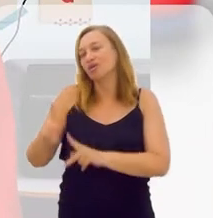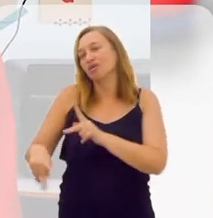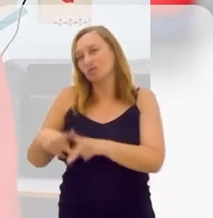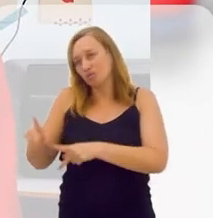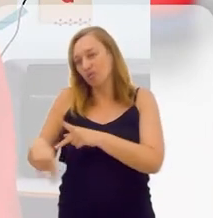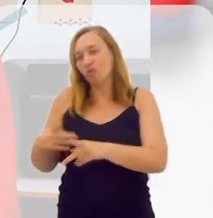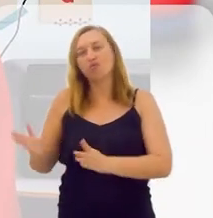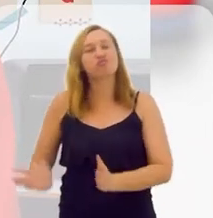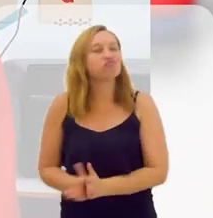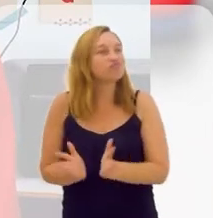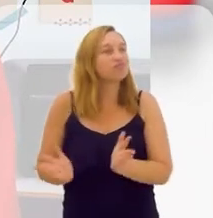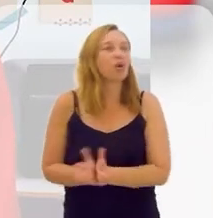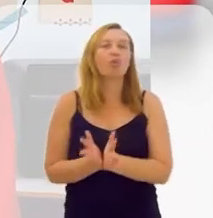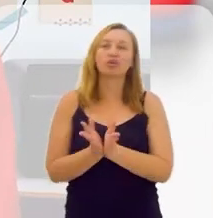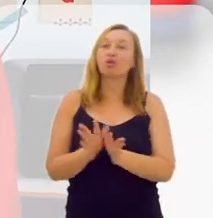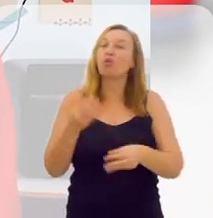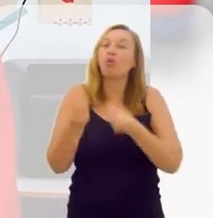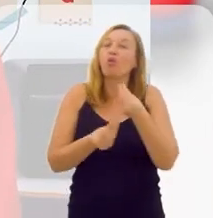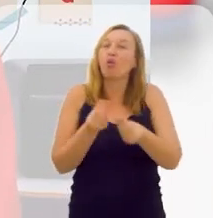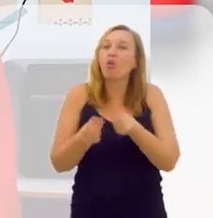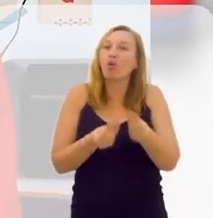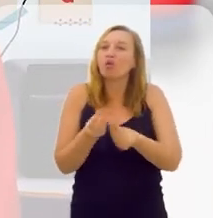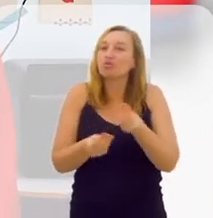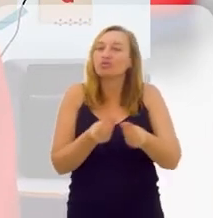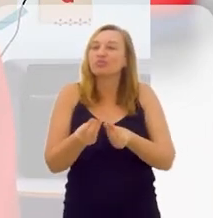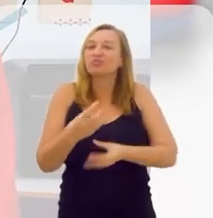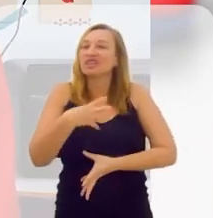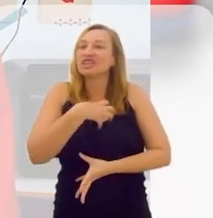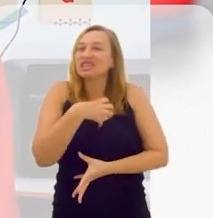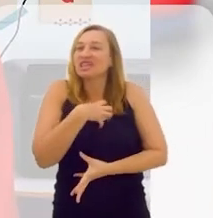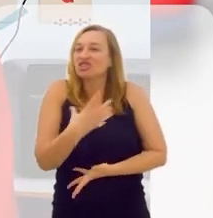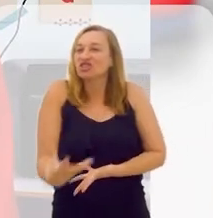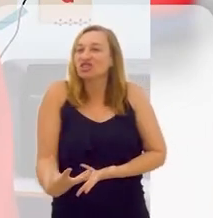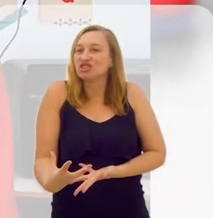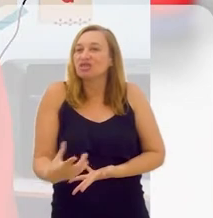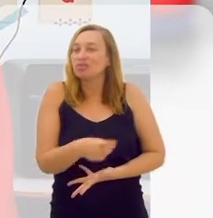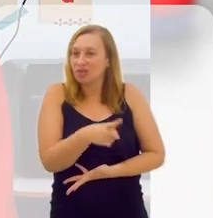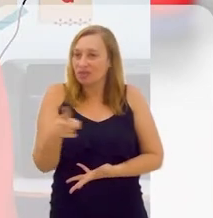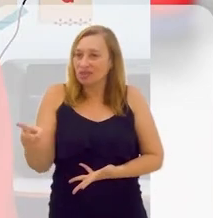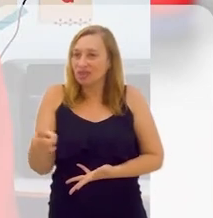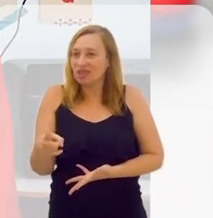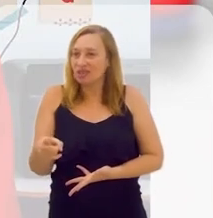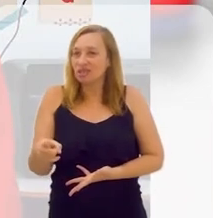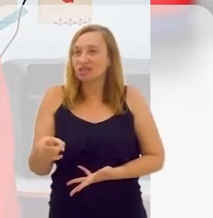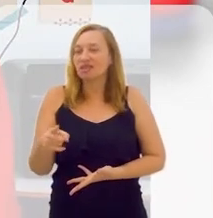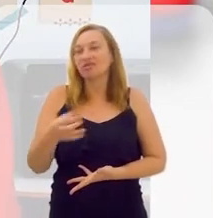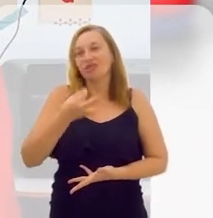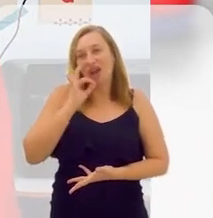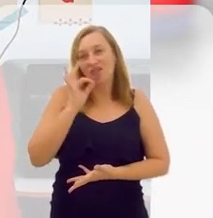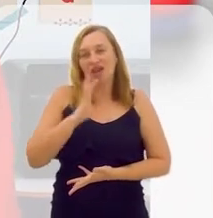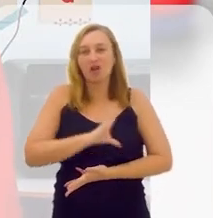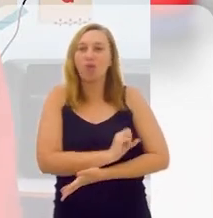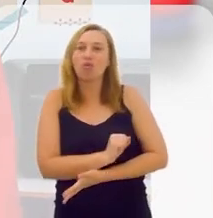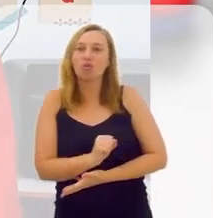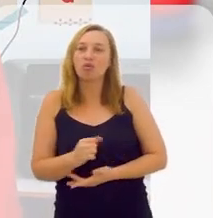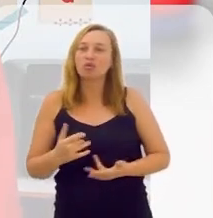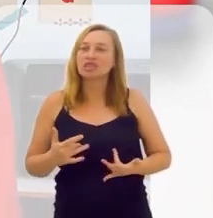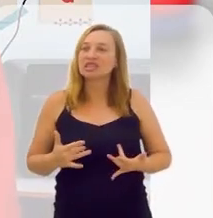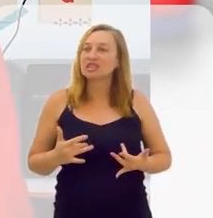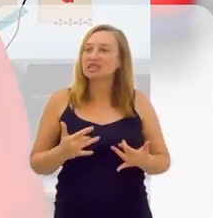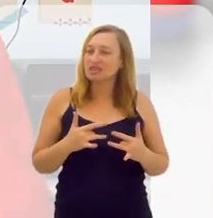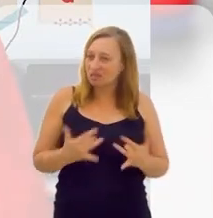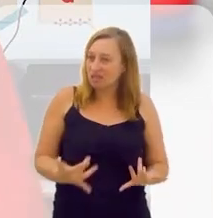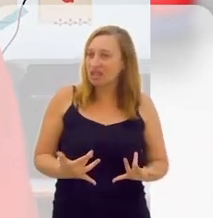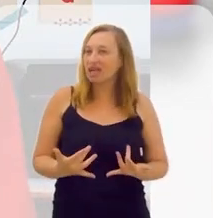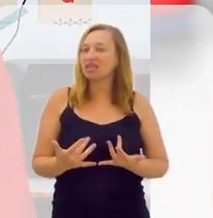população, de baixa renda, né? Como é que é esse sentimento para vocês aí no Café com Amor, esse